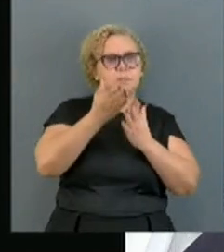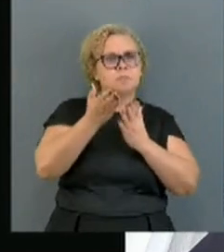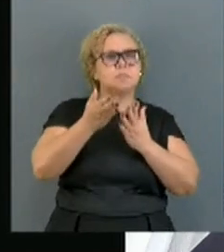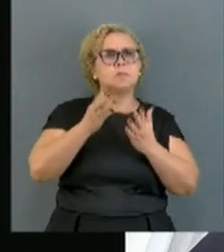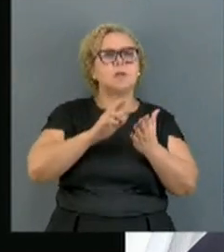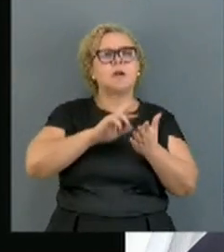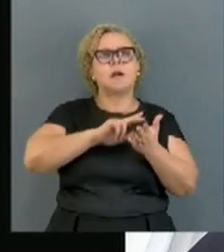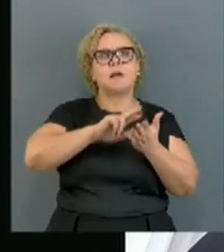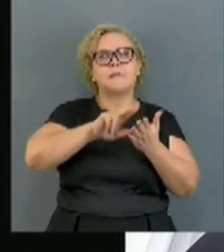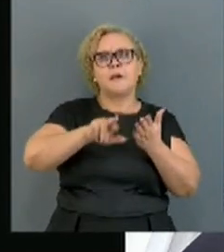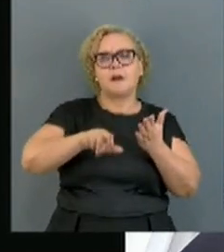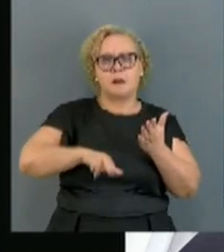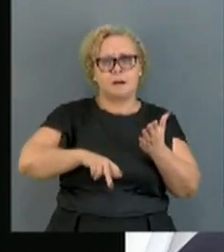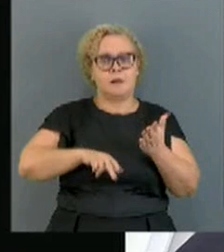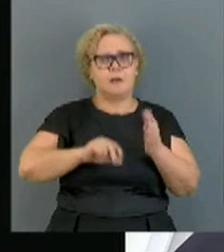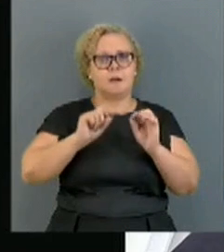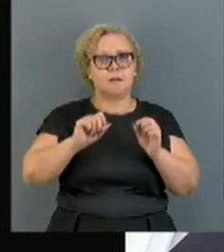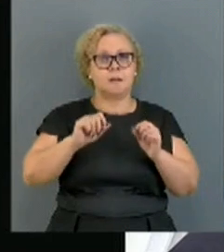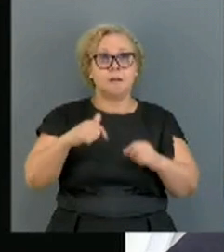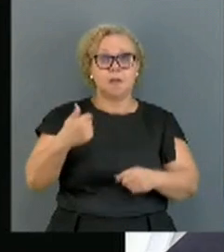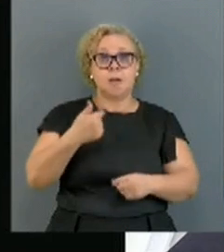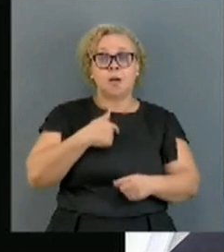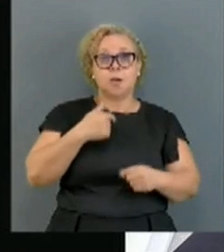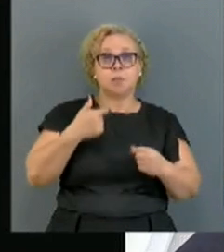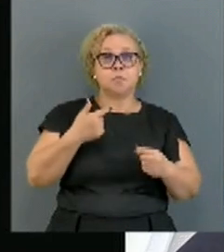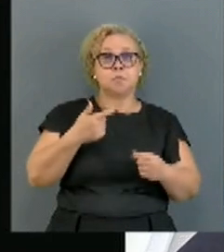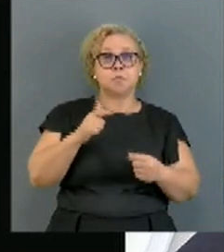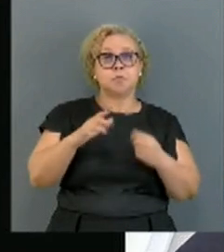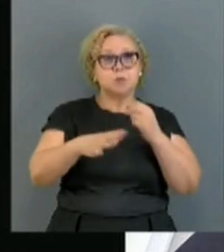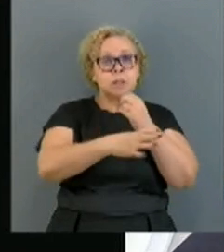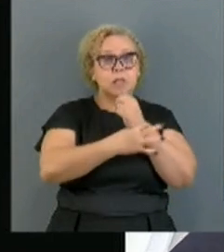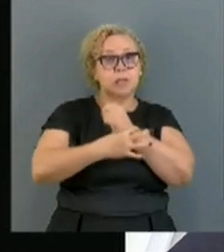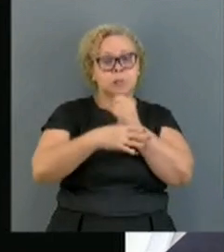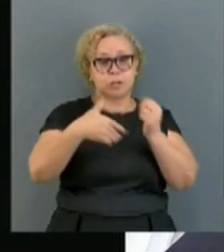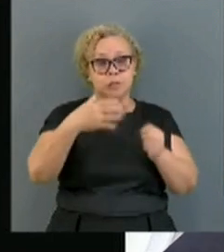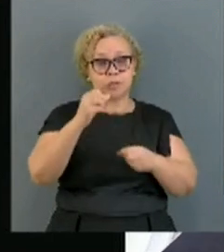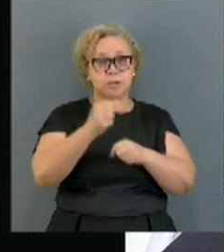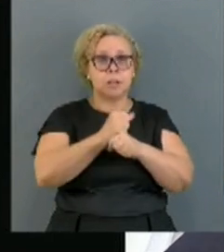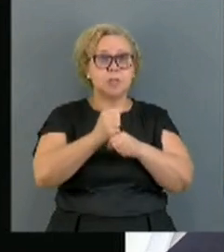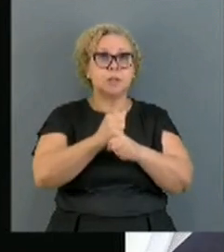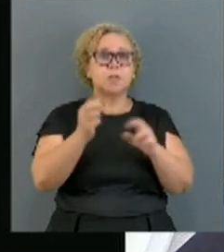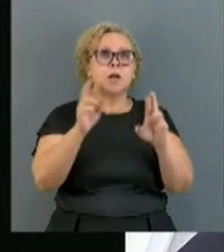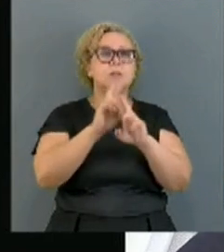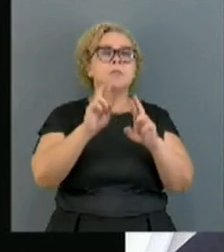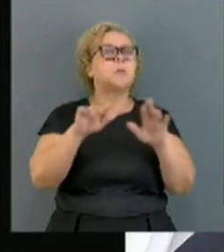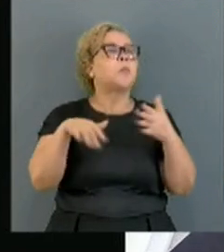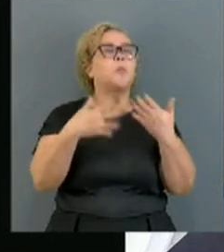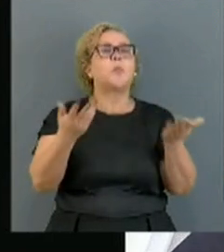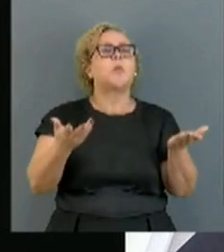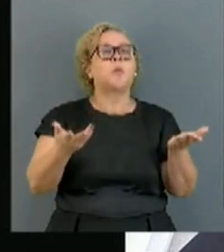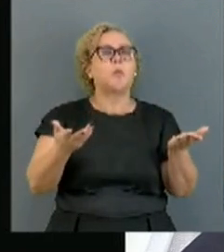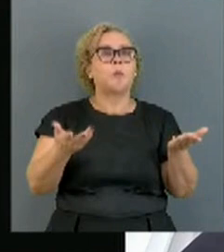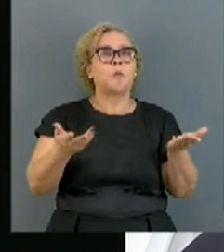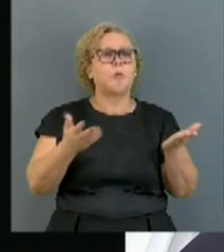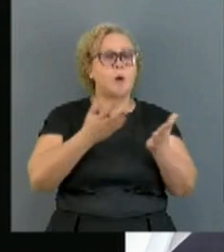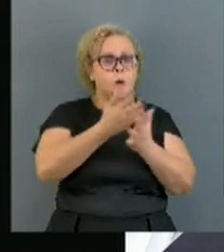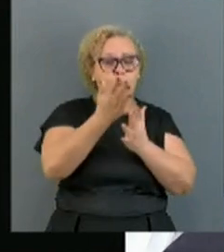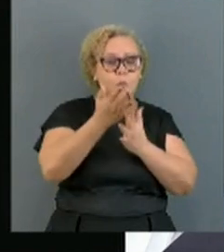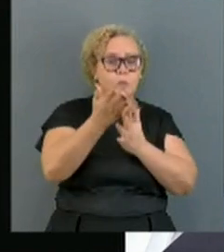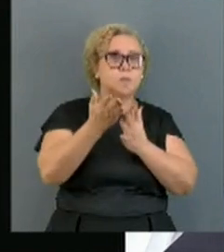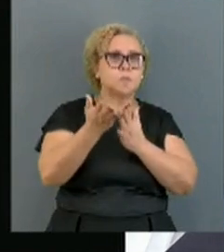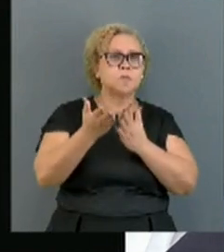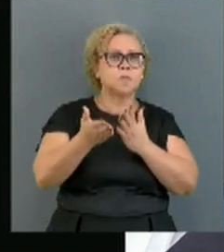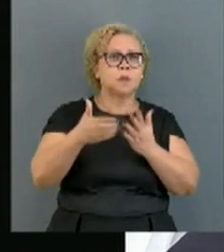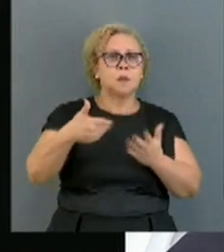que diárias. Então, nossa garantia de 10 anos é em relação a qual versão? A de 10 anos atrás, a